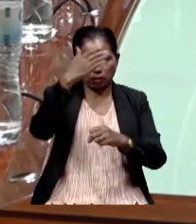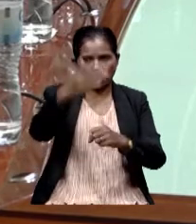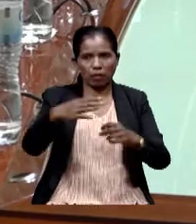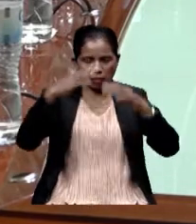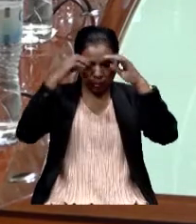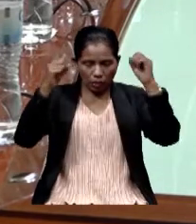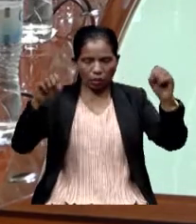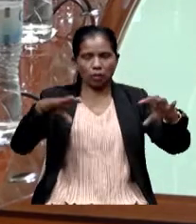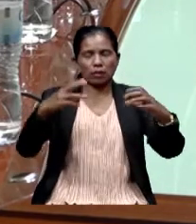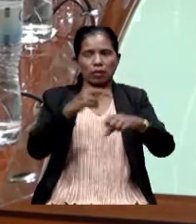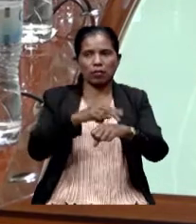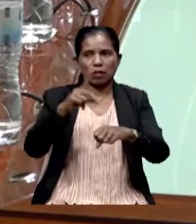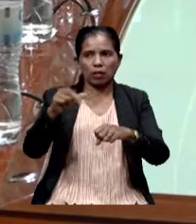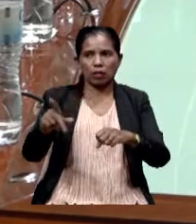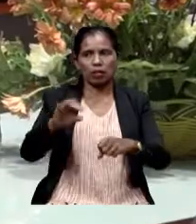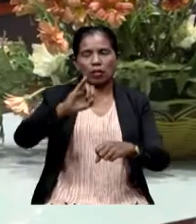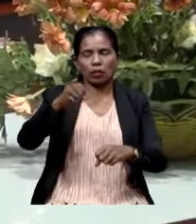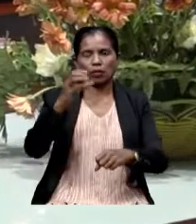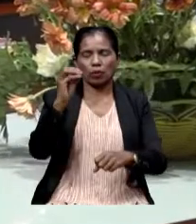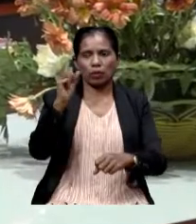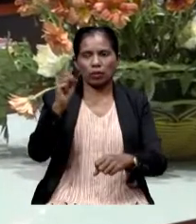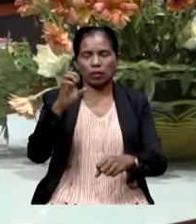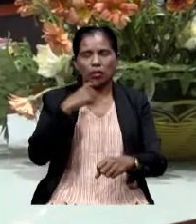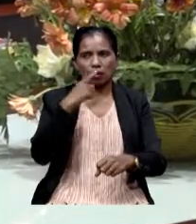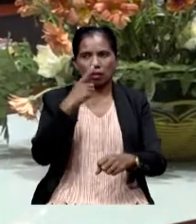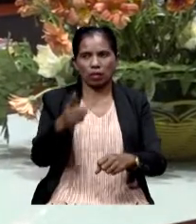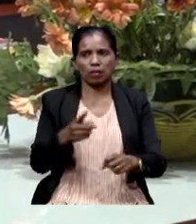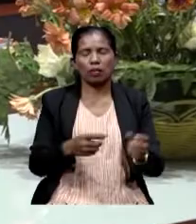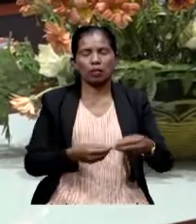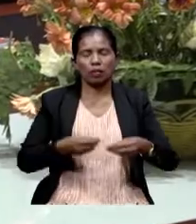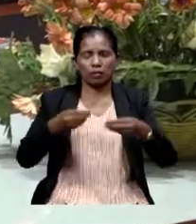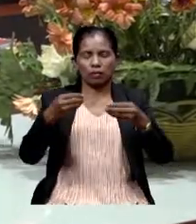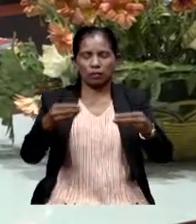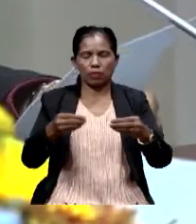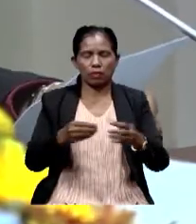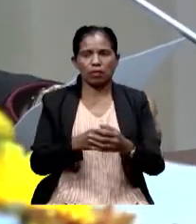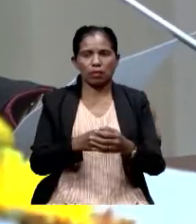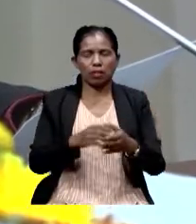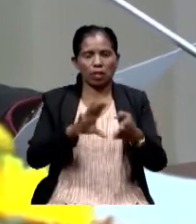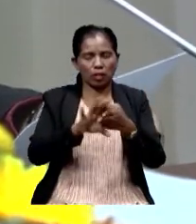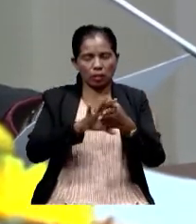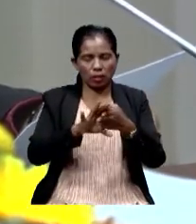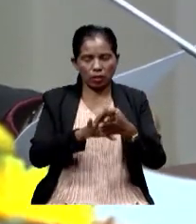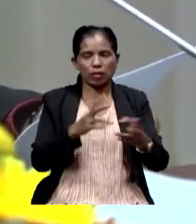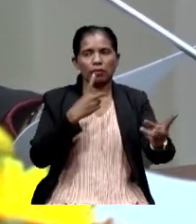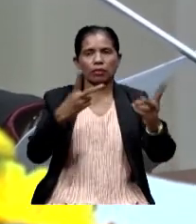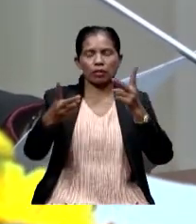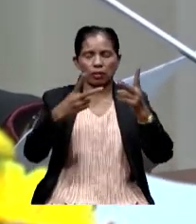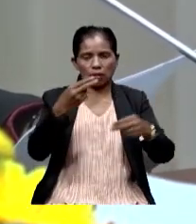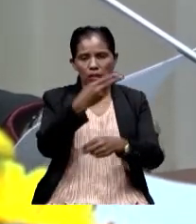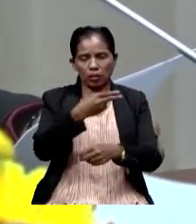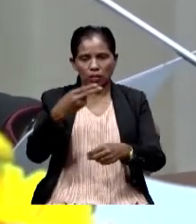Comissão Nacional Eleição, José Agostinho Belo Hateten, delegação órgão eleitoral foi em Lalaixne, visita ONA